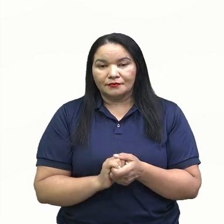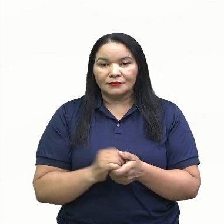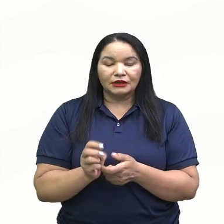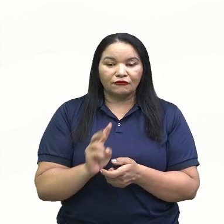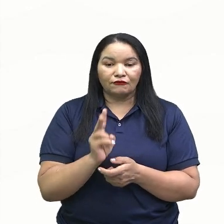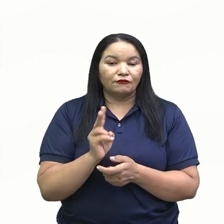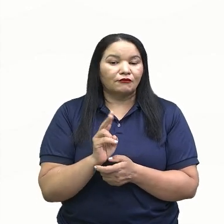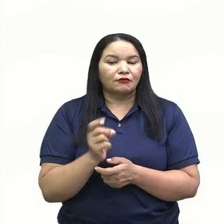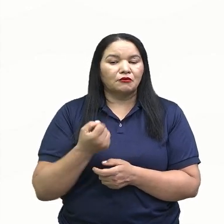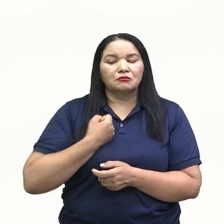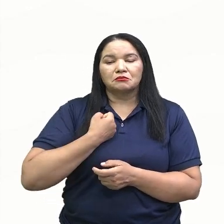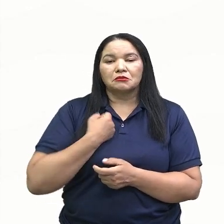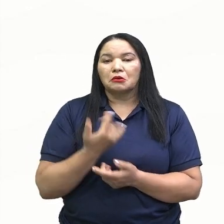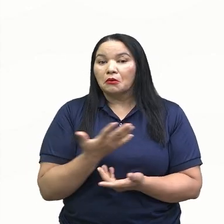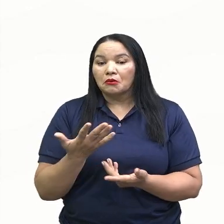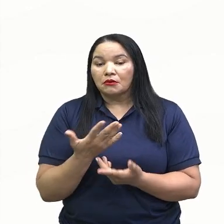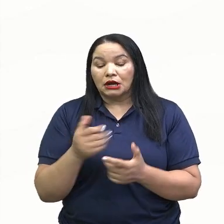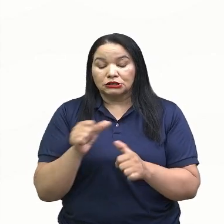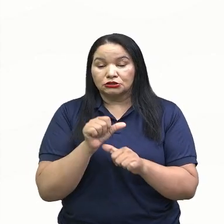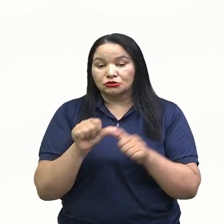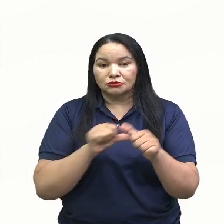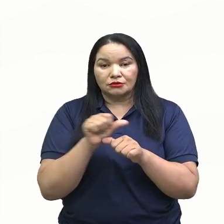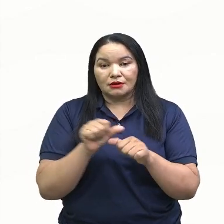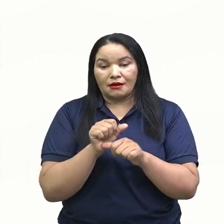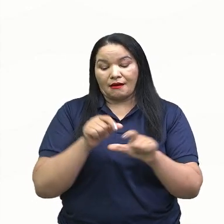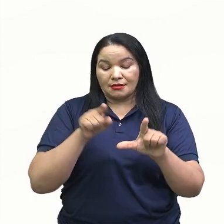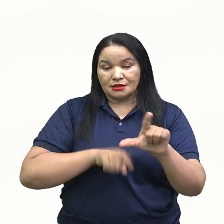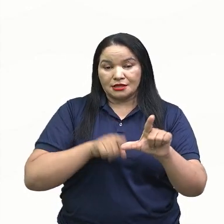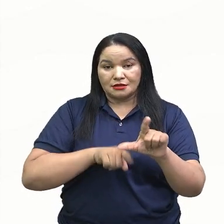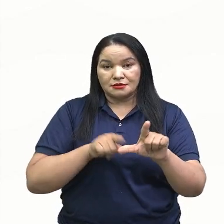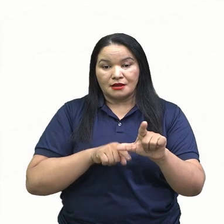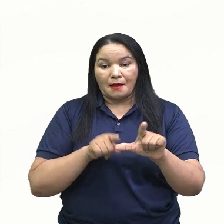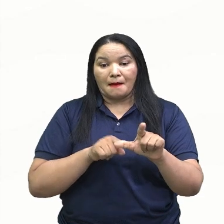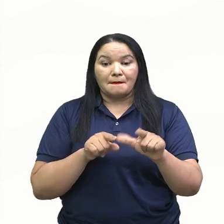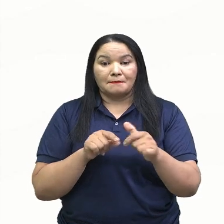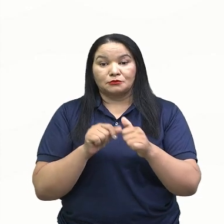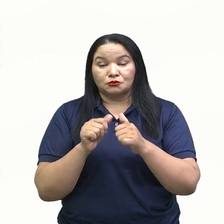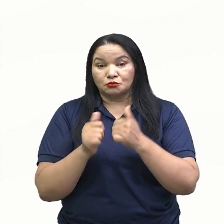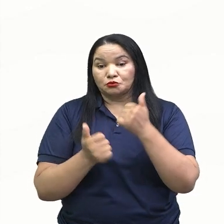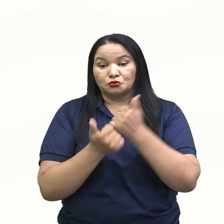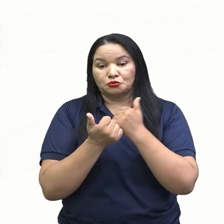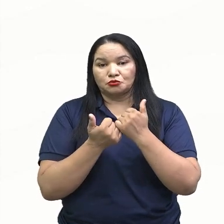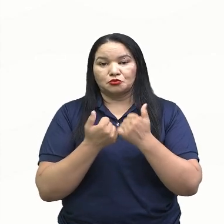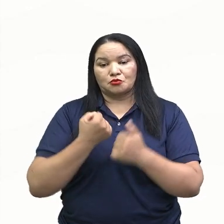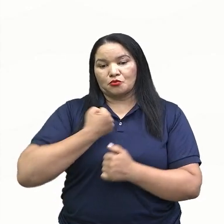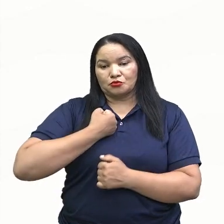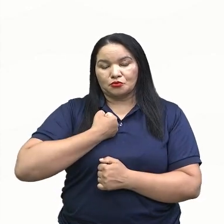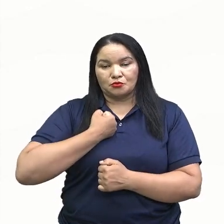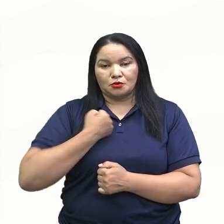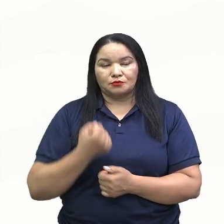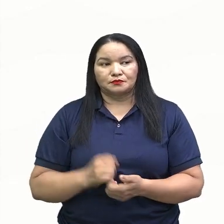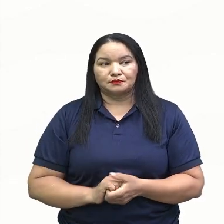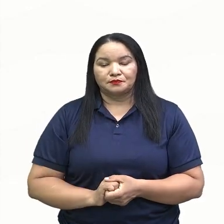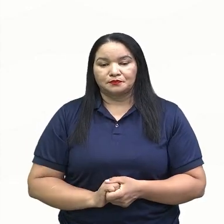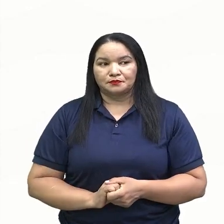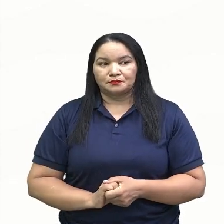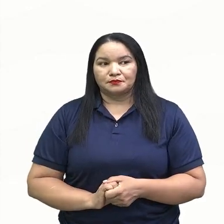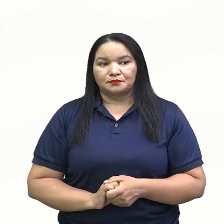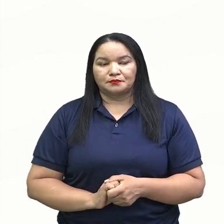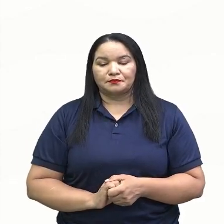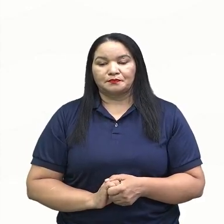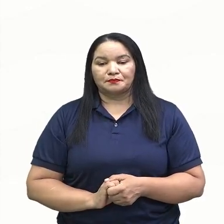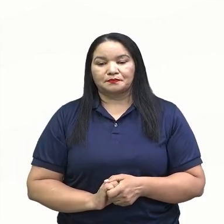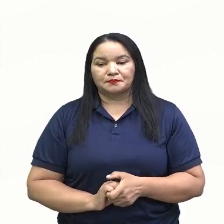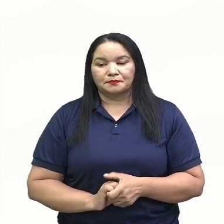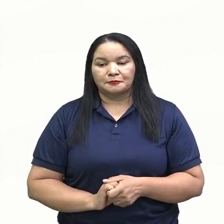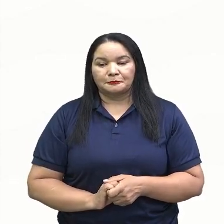vai trocar a letra pelo número que ele vai te dar para substituir aquela